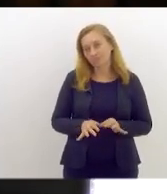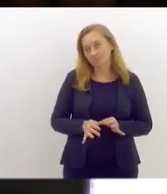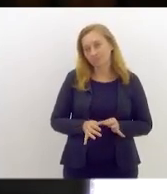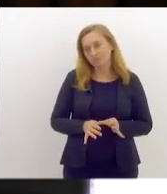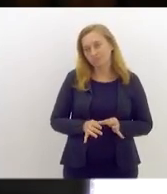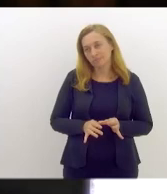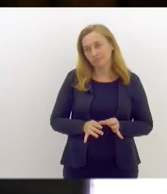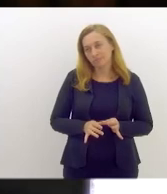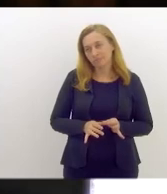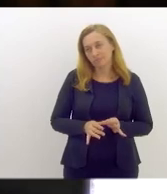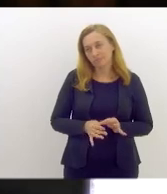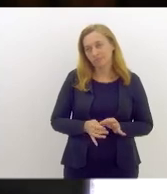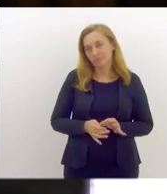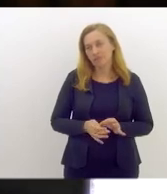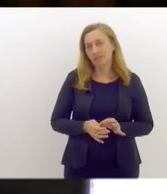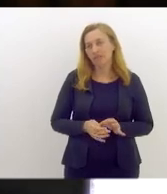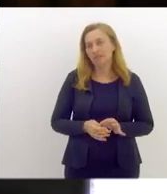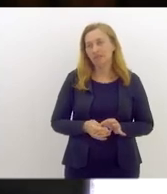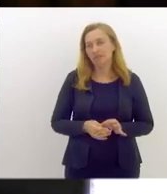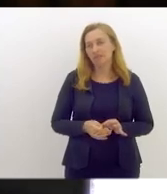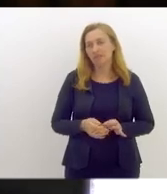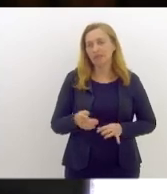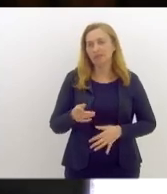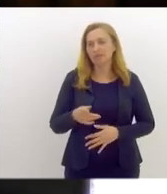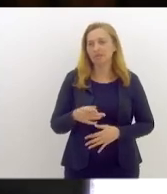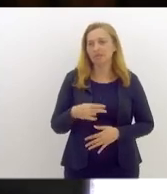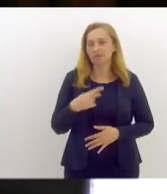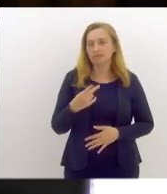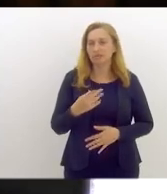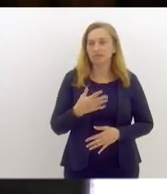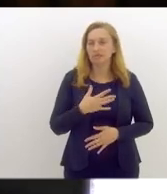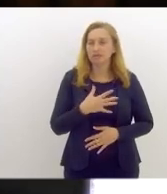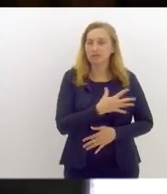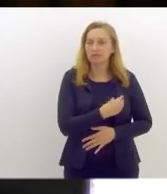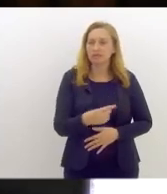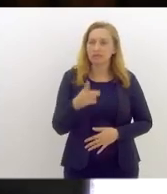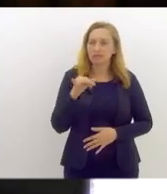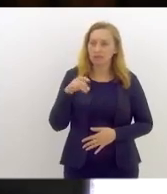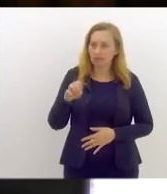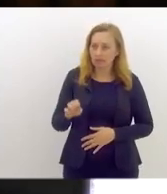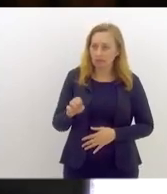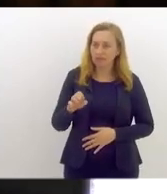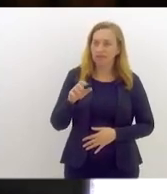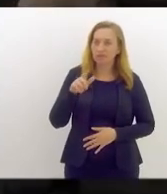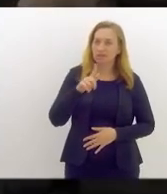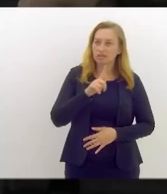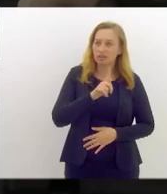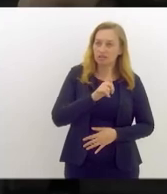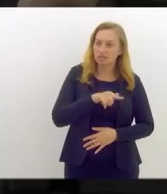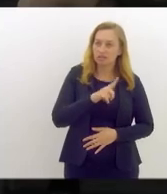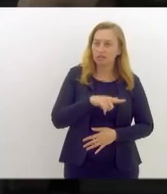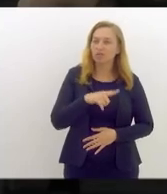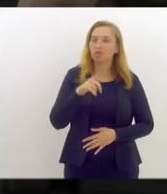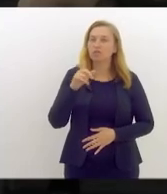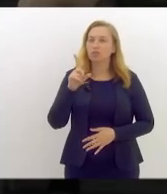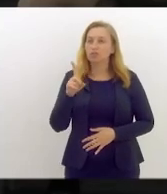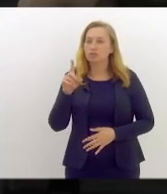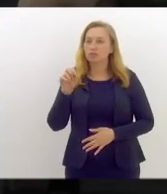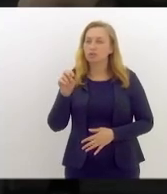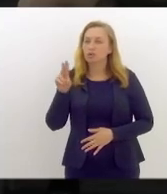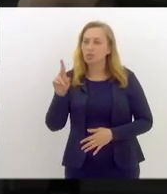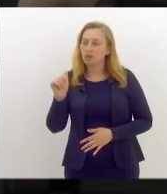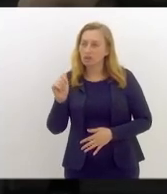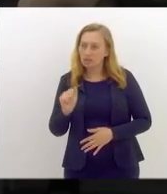Eu queria destacar a presença da minha filha Daniele do meu genro Douglas a presença do meu